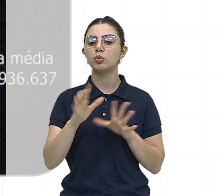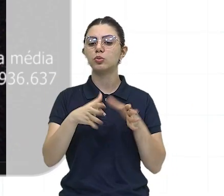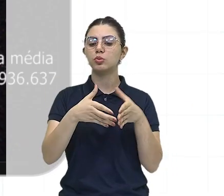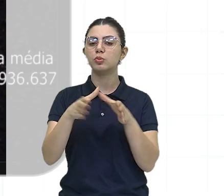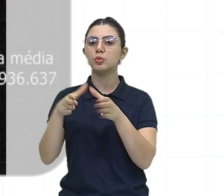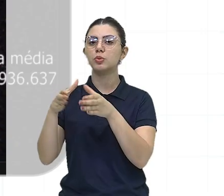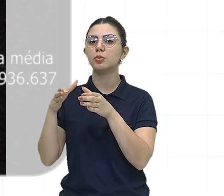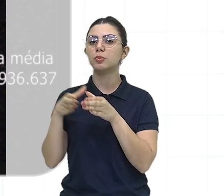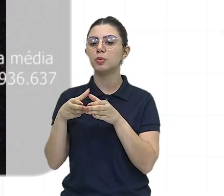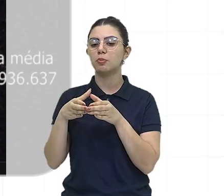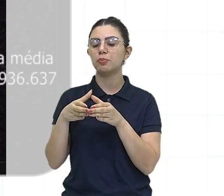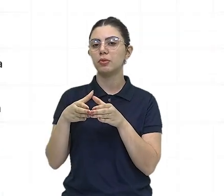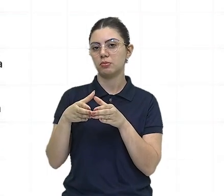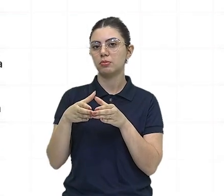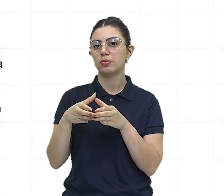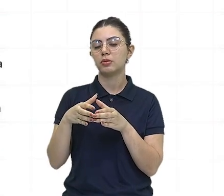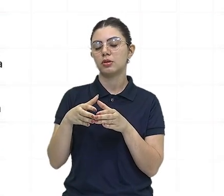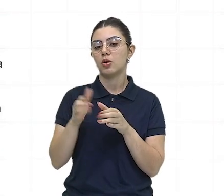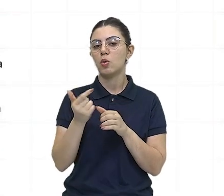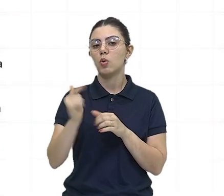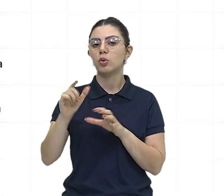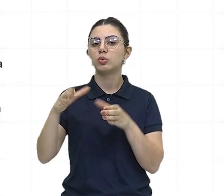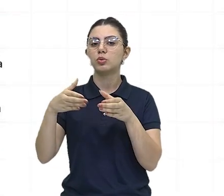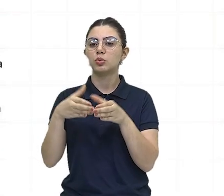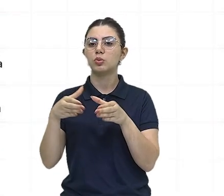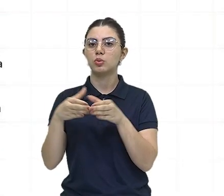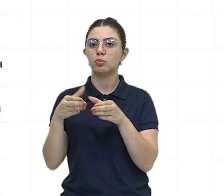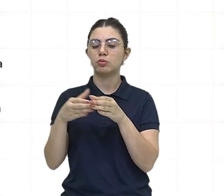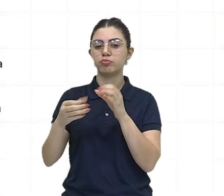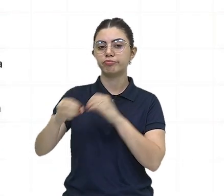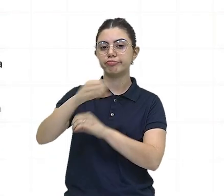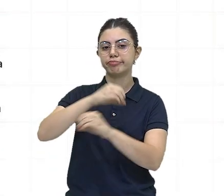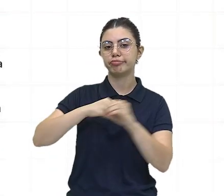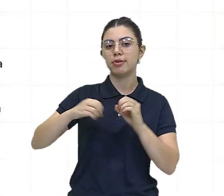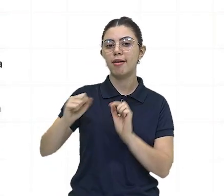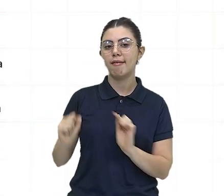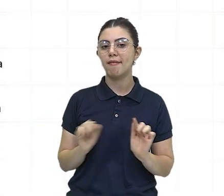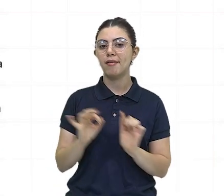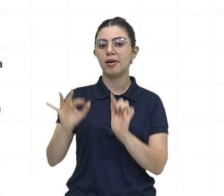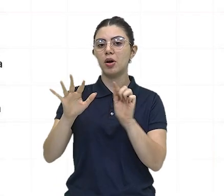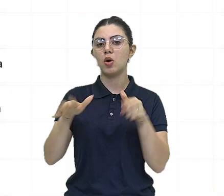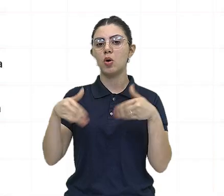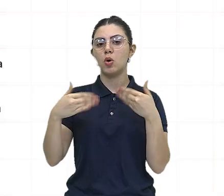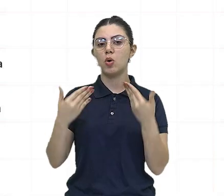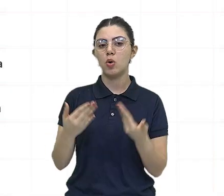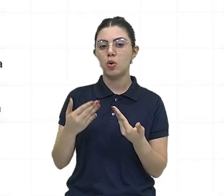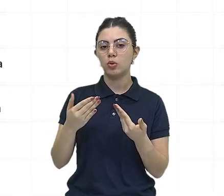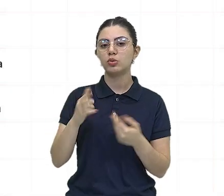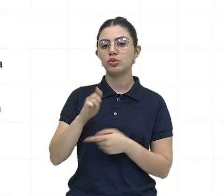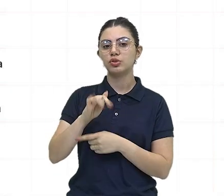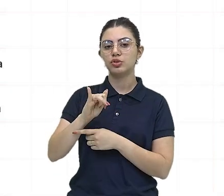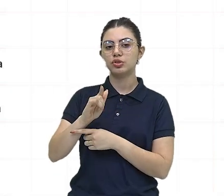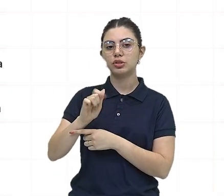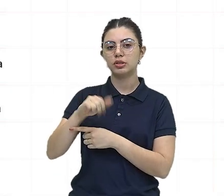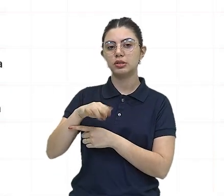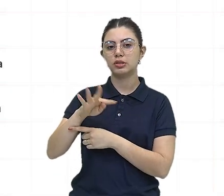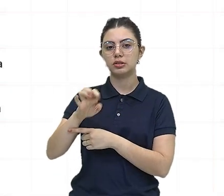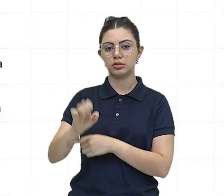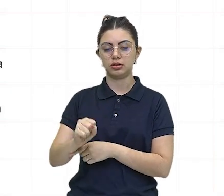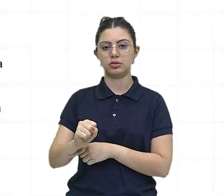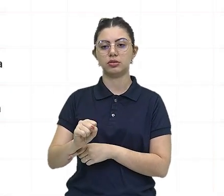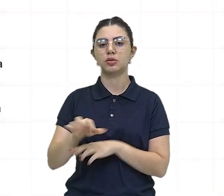planetas. A gente vai ter os planetas gasosos ou os planetas gigantes. Quem são esses